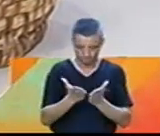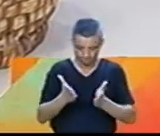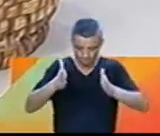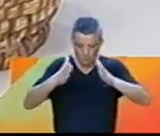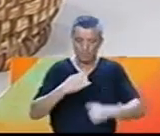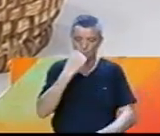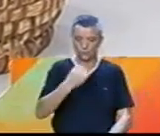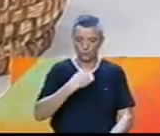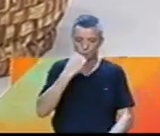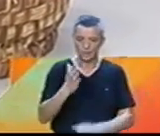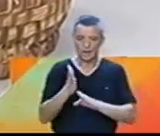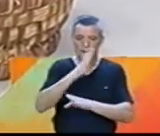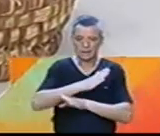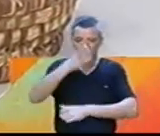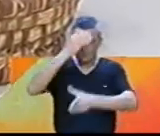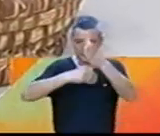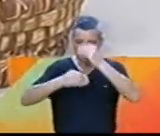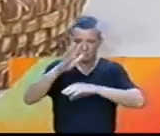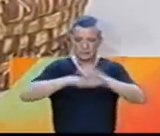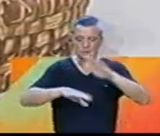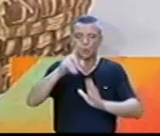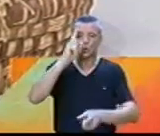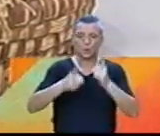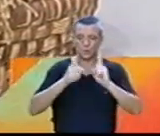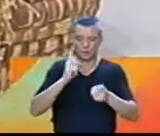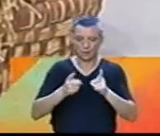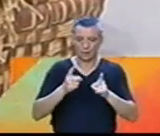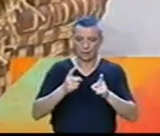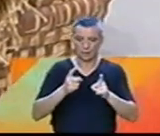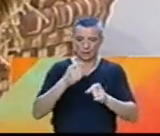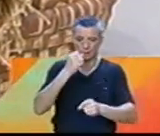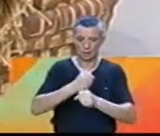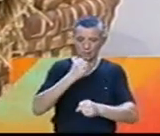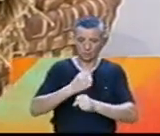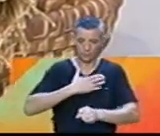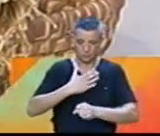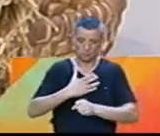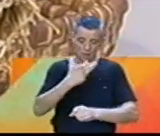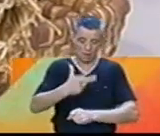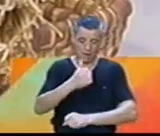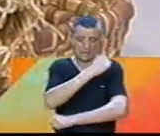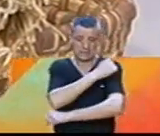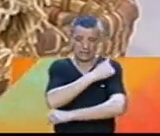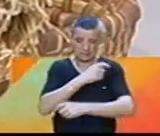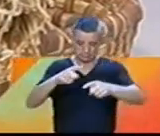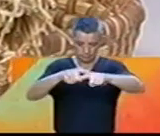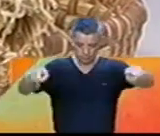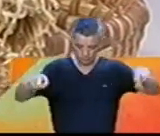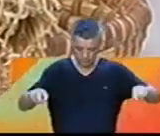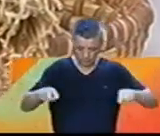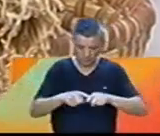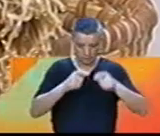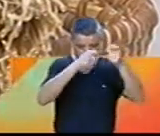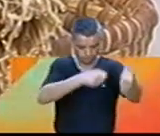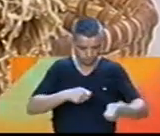escrinhos. Então e o que fazia antes? Antes de aprender isto? Eu era Qual doméstica, era a sua profissão? Doméstica. E tinha um terrenozinho também para tomar